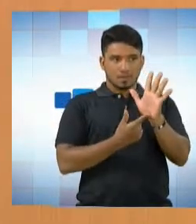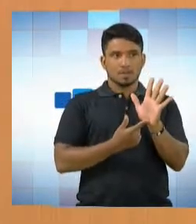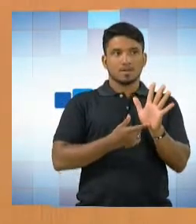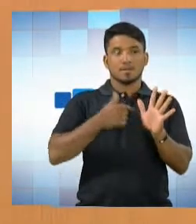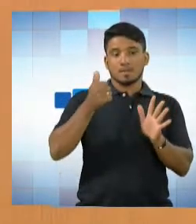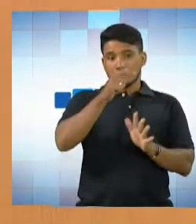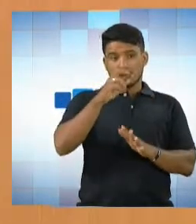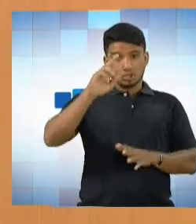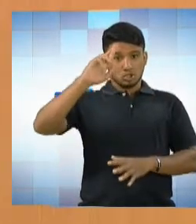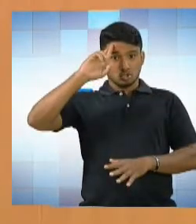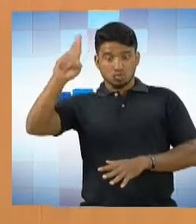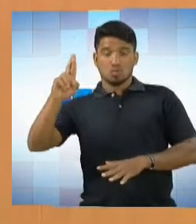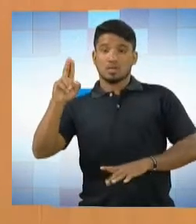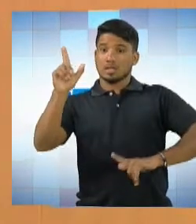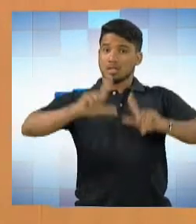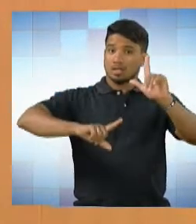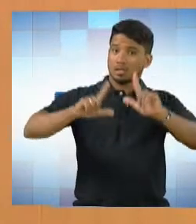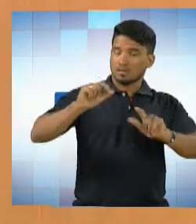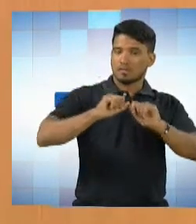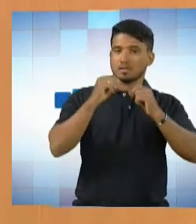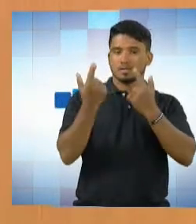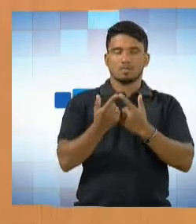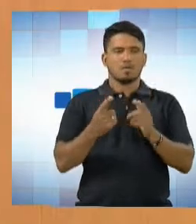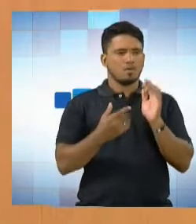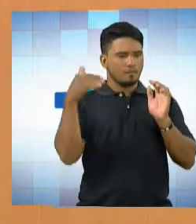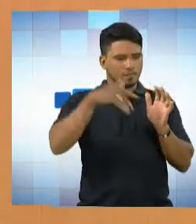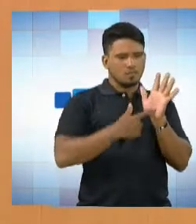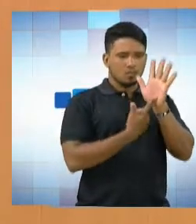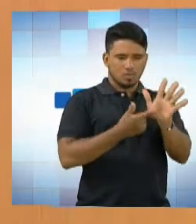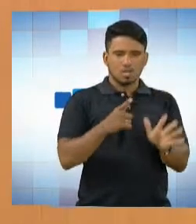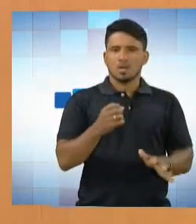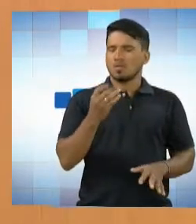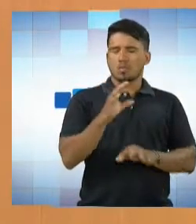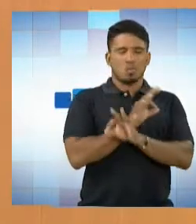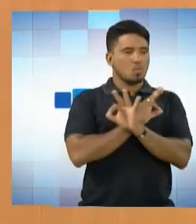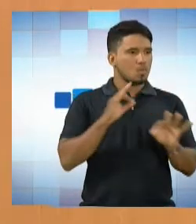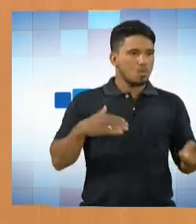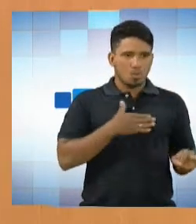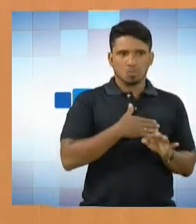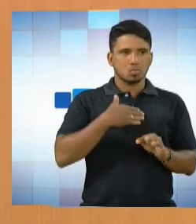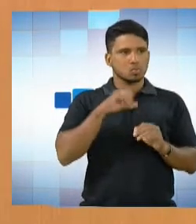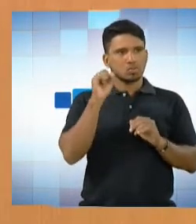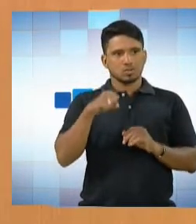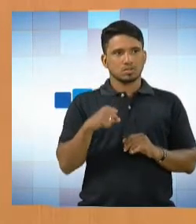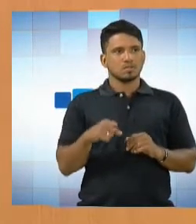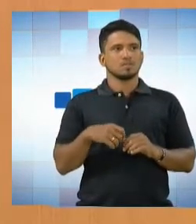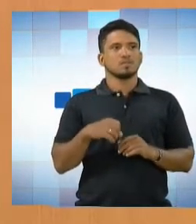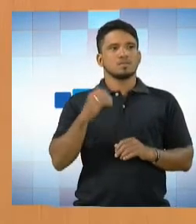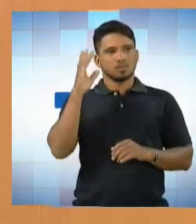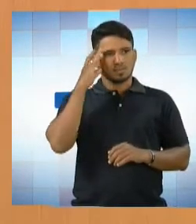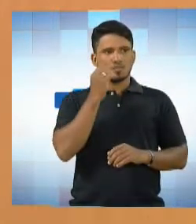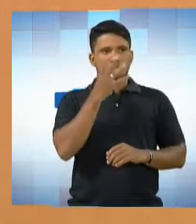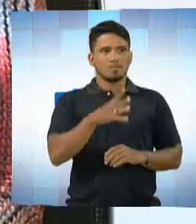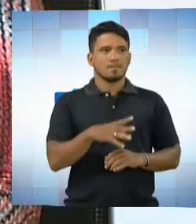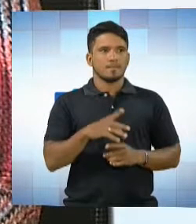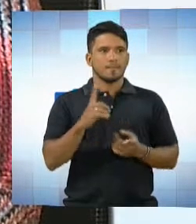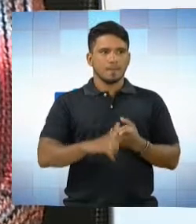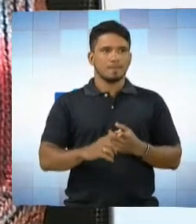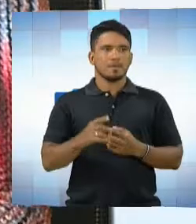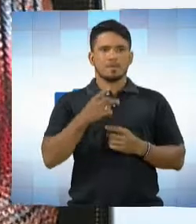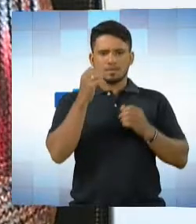para a Cristiane Sequef, que é a diretora da TV Assembleia. Eu vim, mostrei para ela, e ela, de bom grado, ela já abraçou a causa, achou muito bom. Inclusive